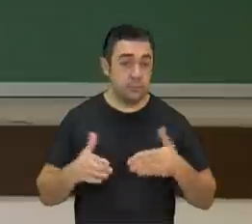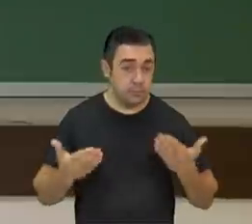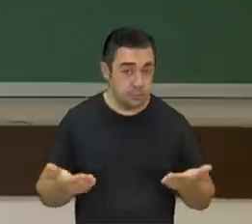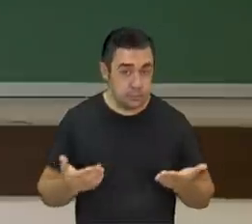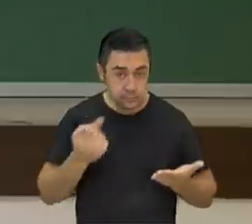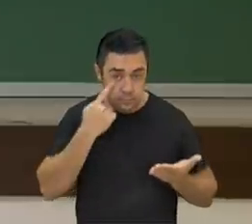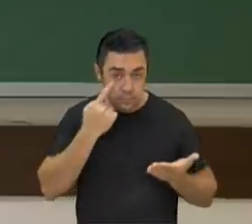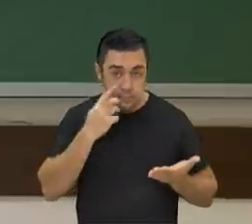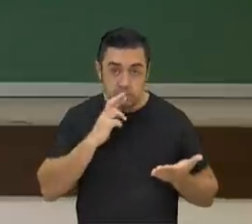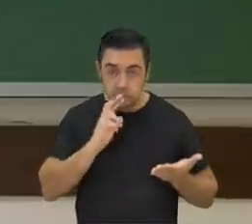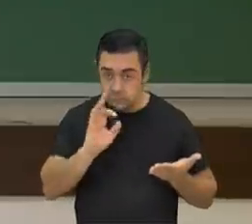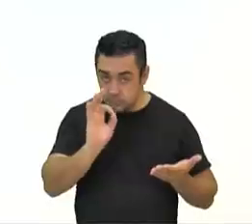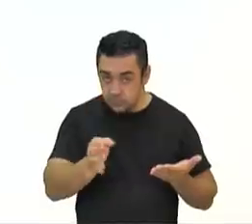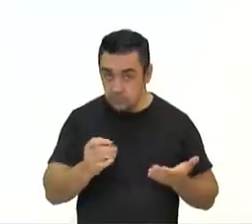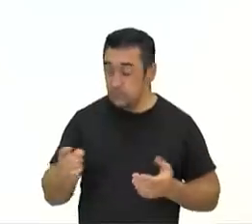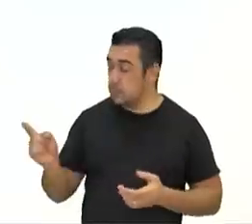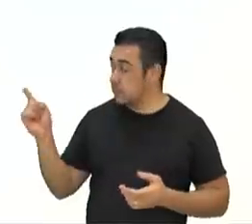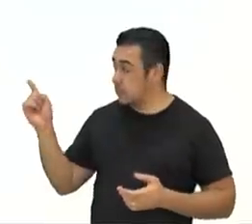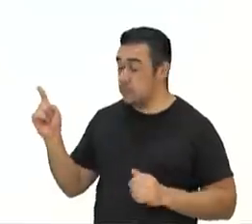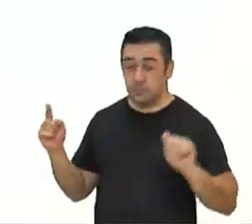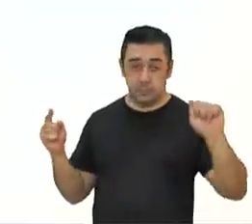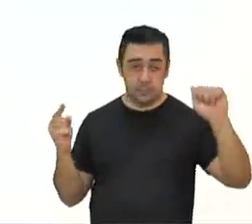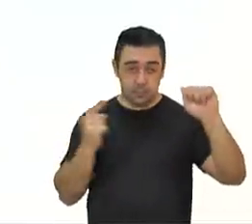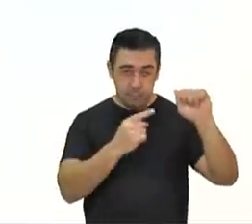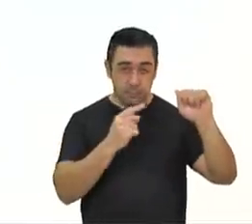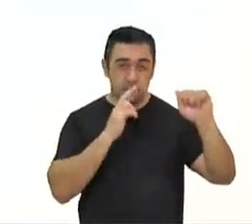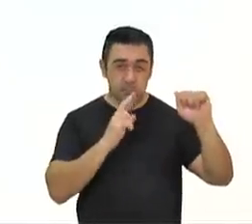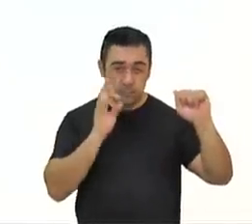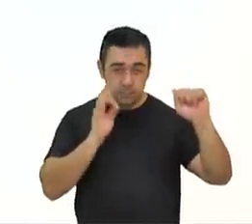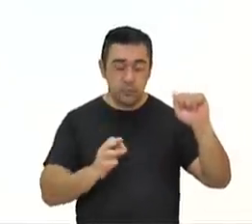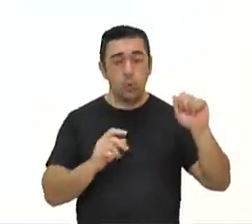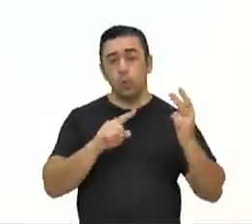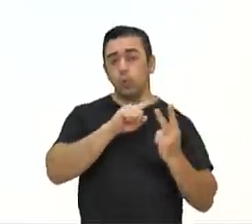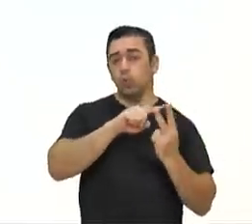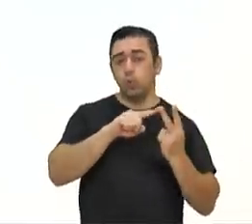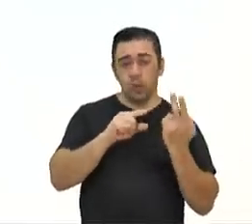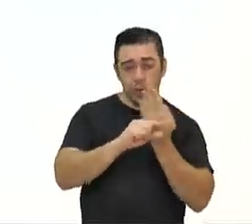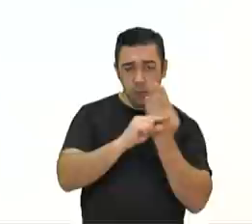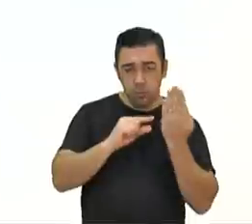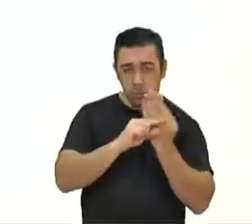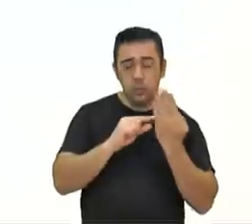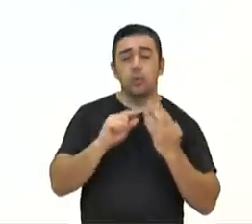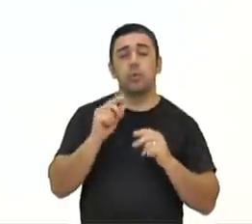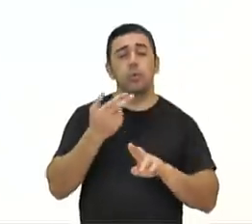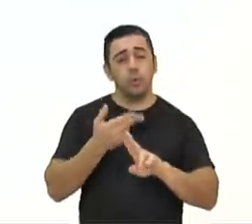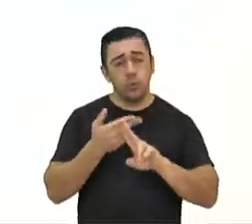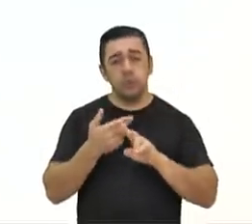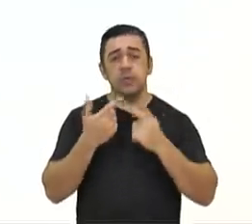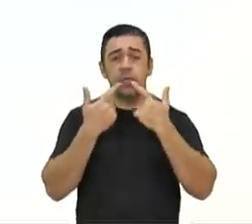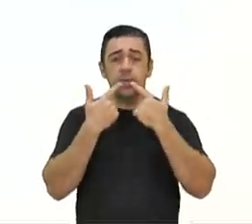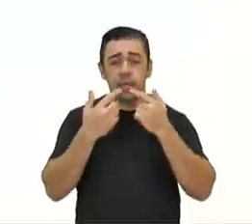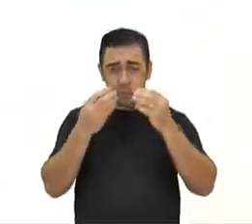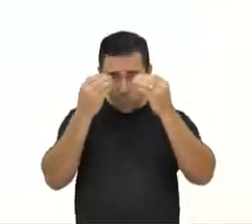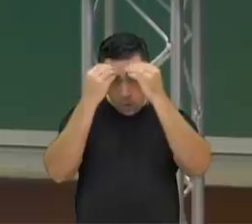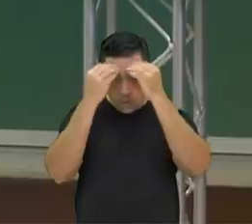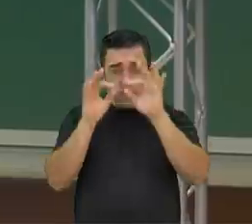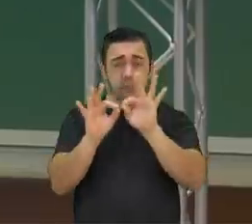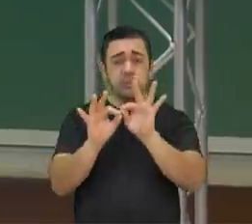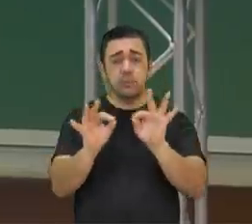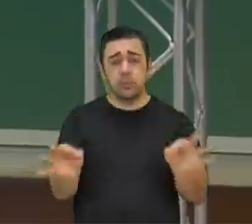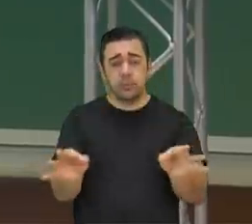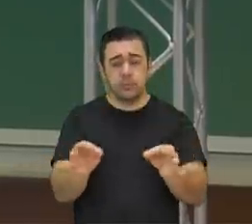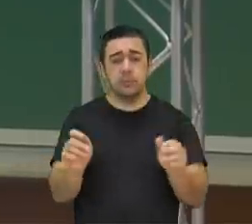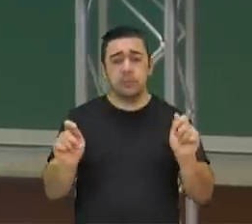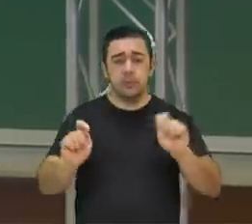Então, pessoal, vamos verificar? Então, ambos os autores, tanto a Clarice Lispector quanto o Monsieur Clear, utilizam linguagem simples. Né? Uma